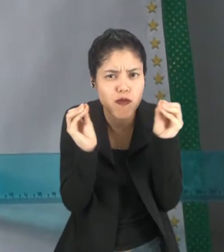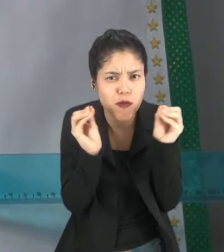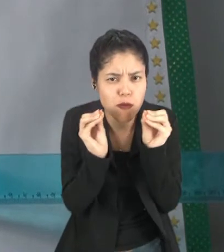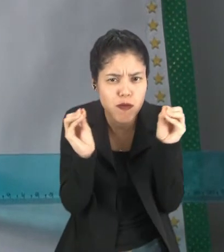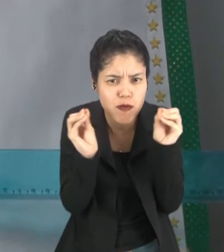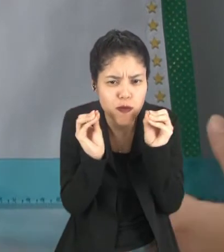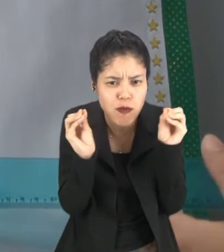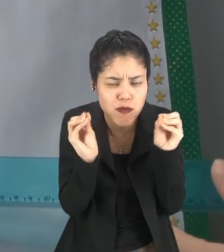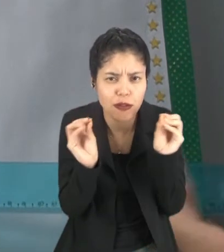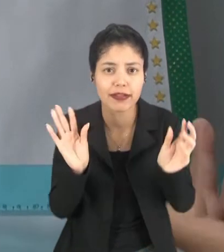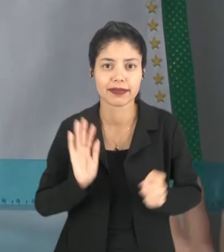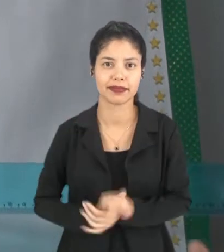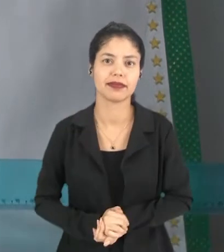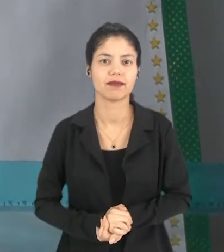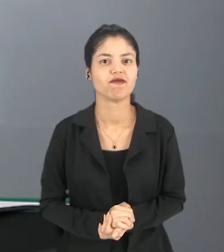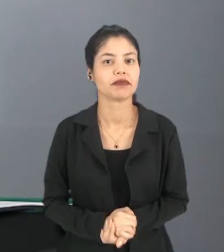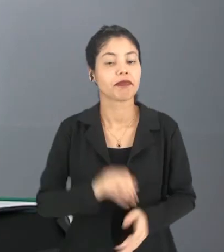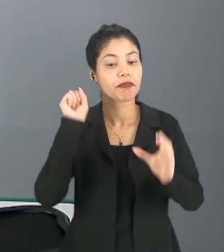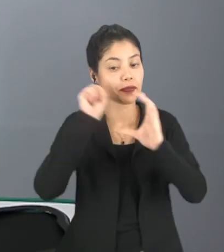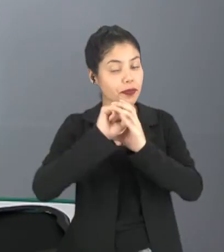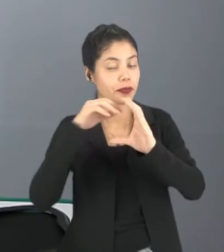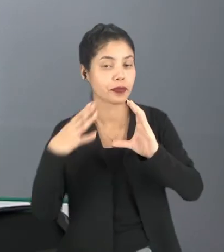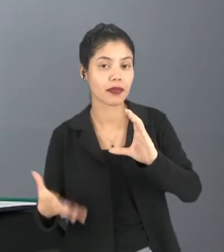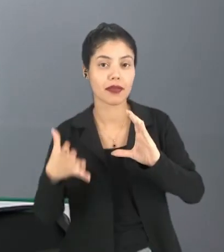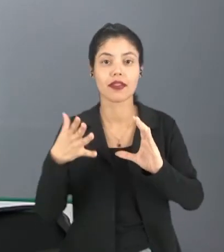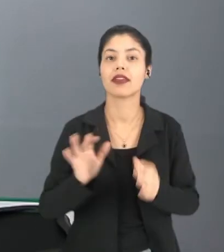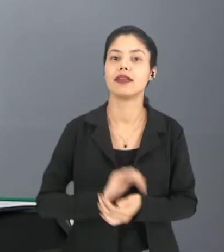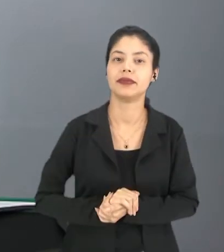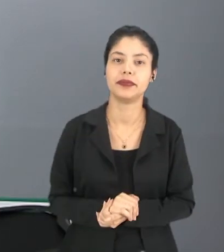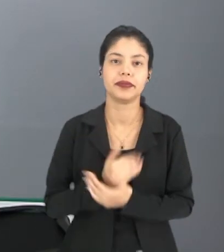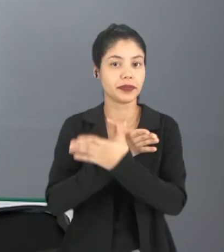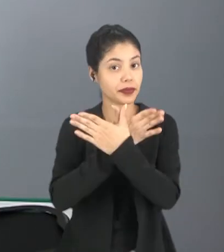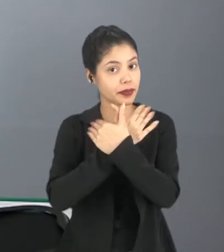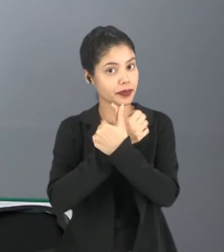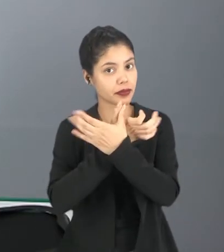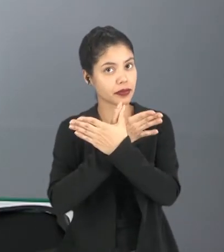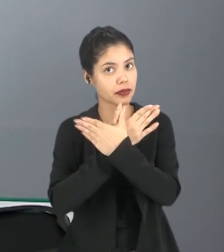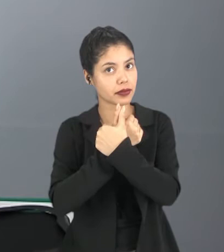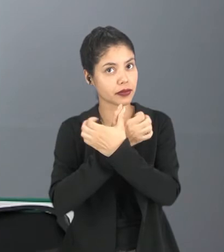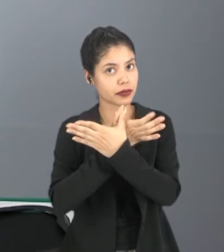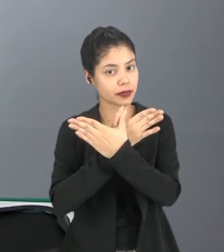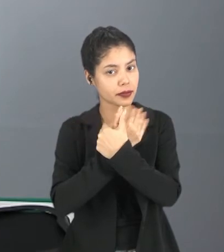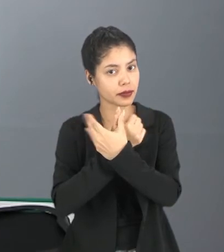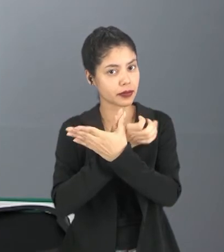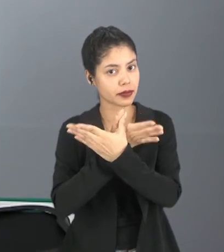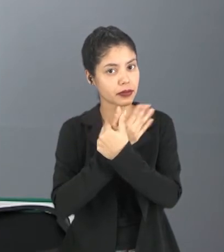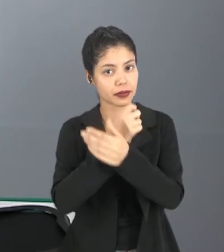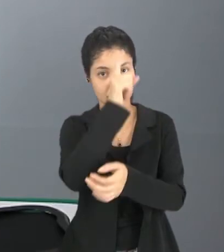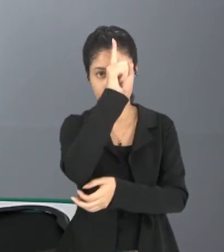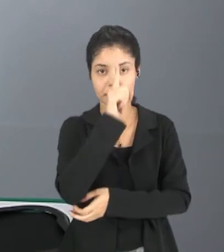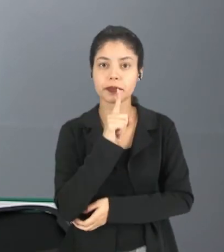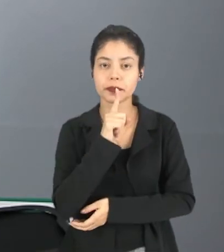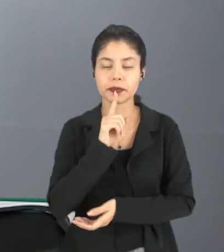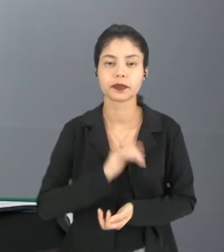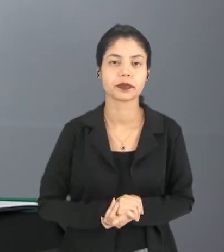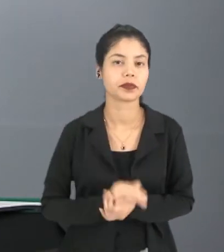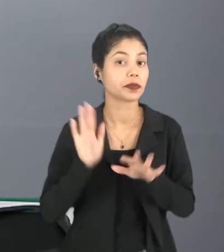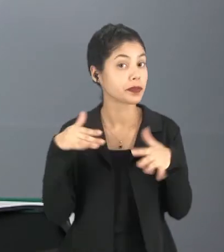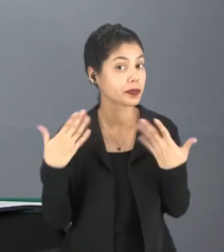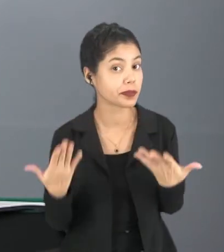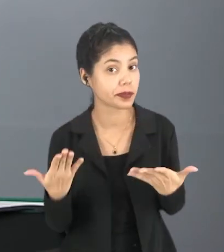Bonitinhas. Então as características das borboletas amarelinhas